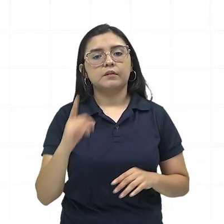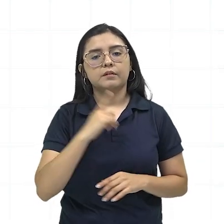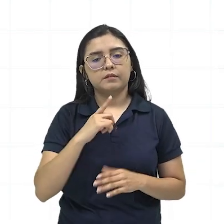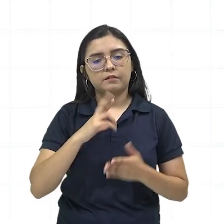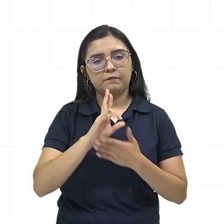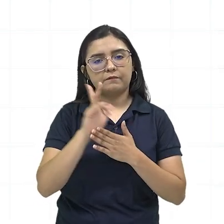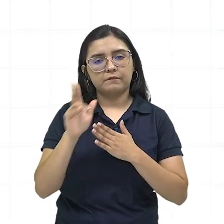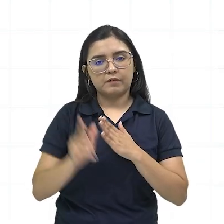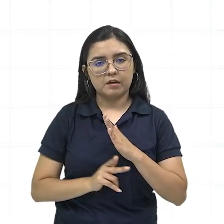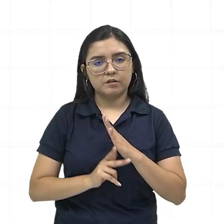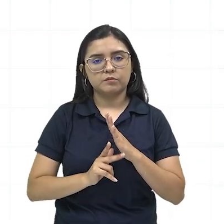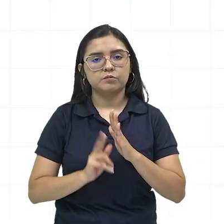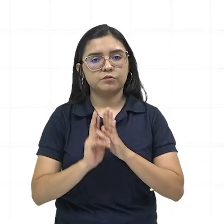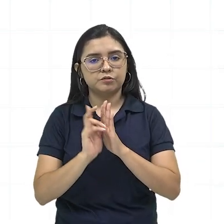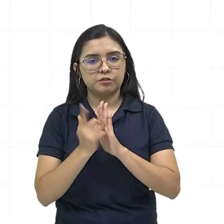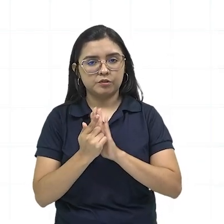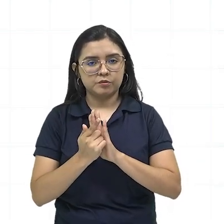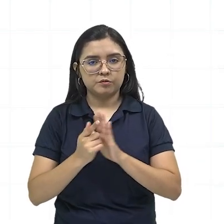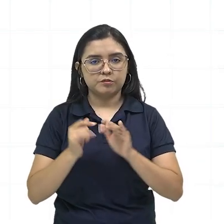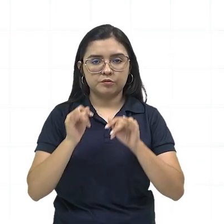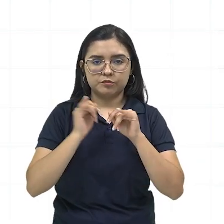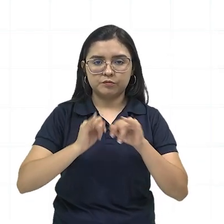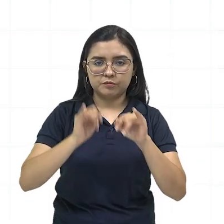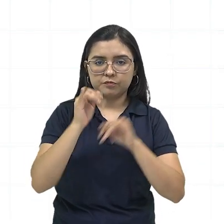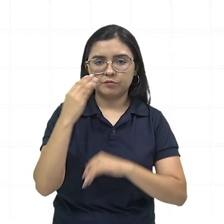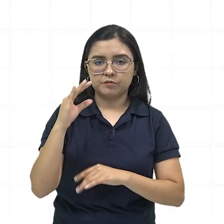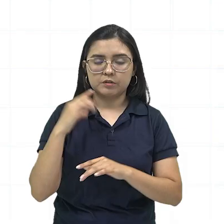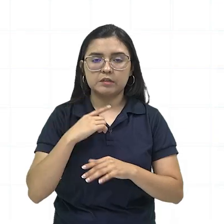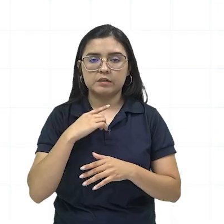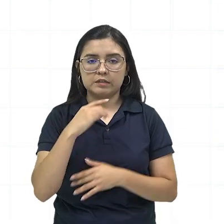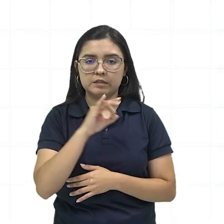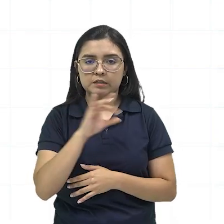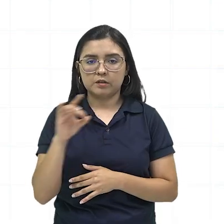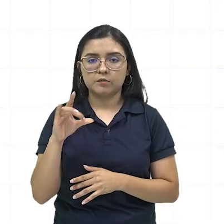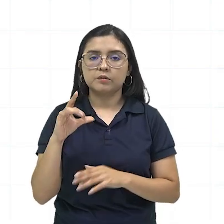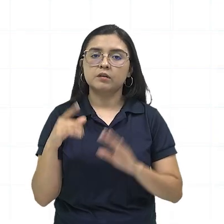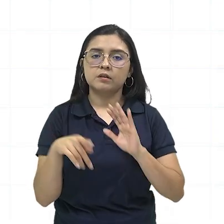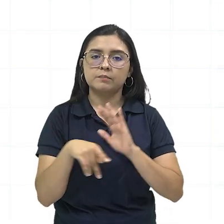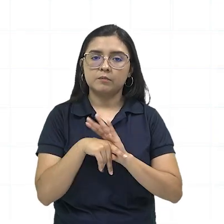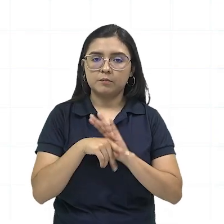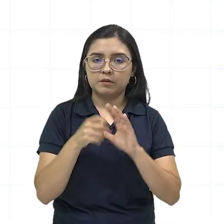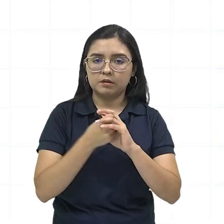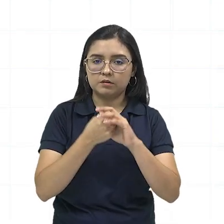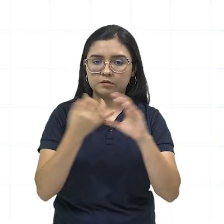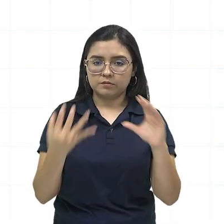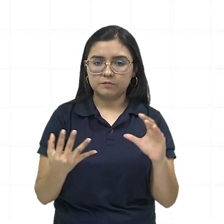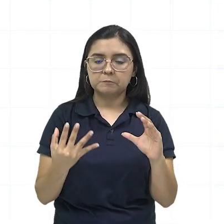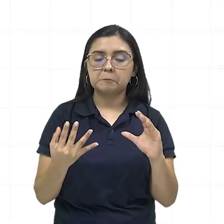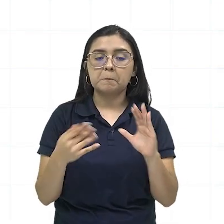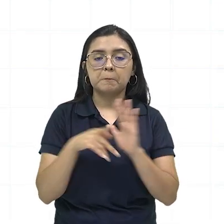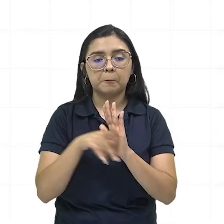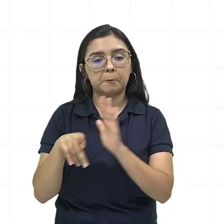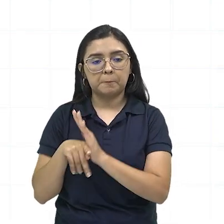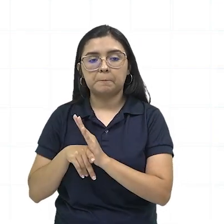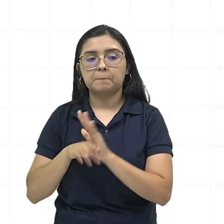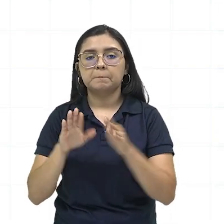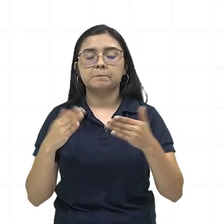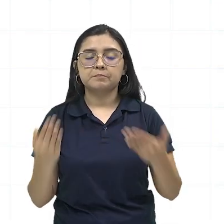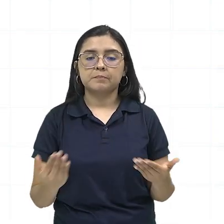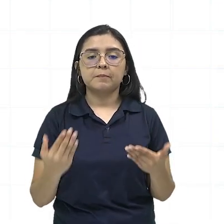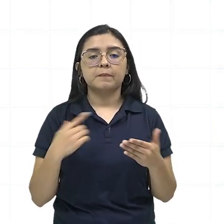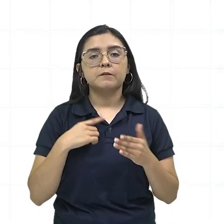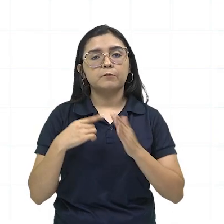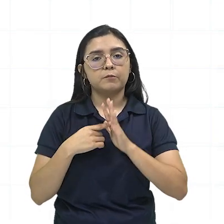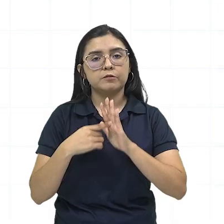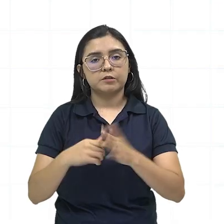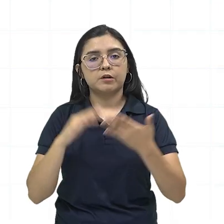diversos gêneros de divulgação científica, cada um com suas características específicas. Nós trouxemos para vocês